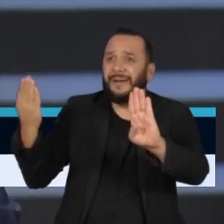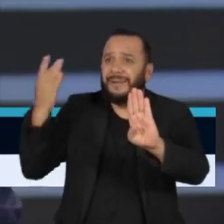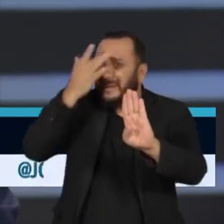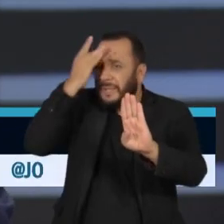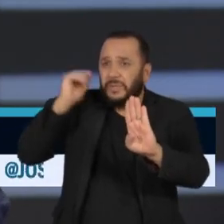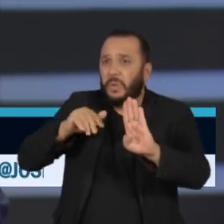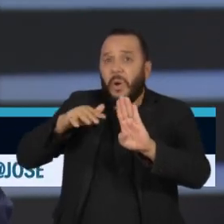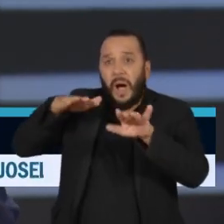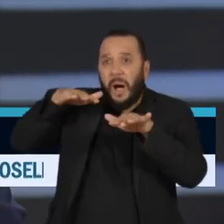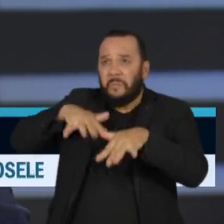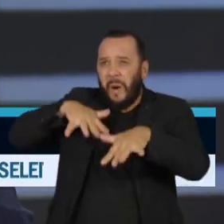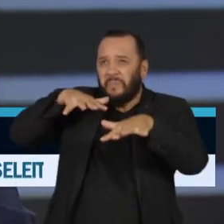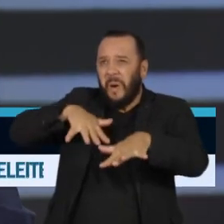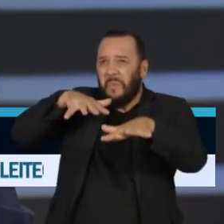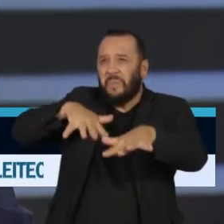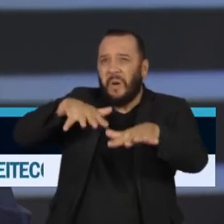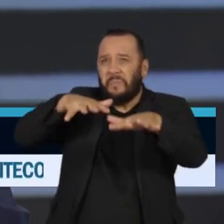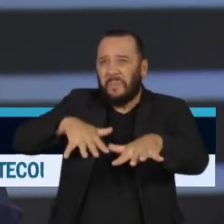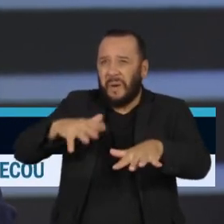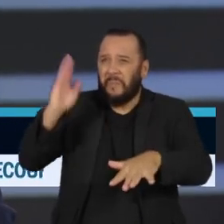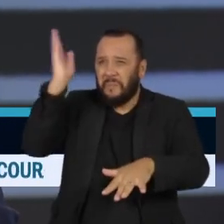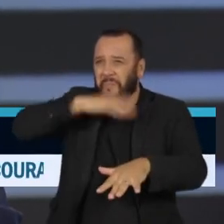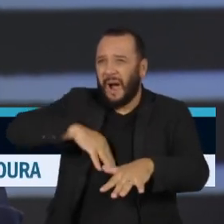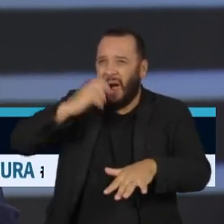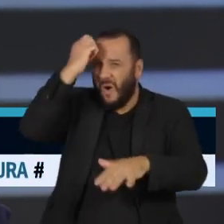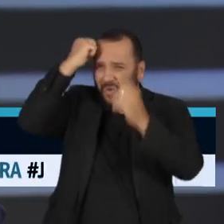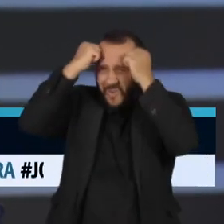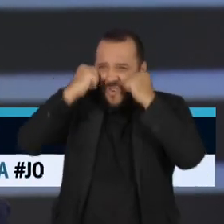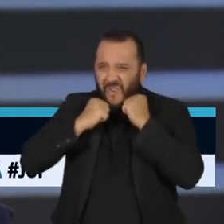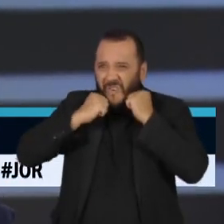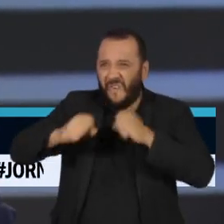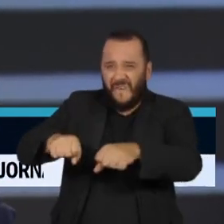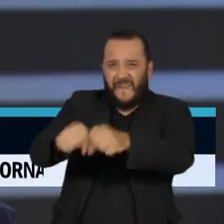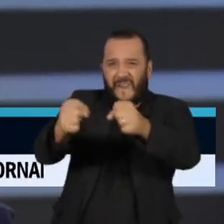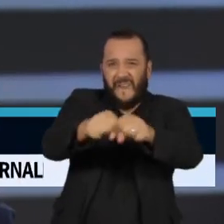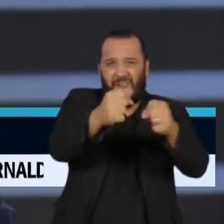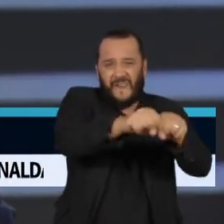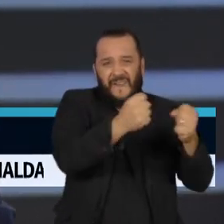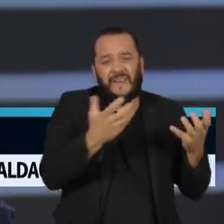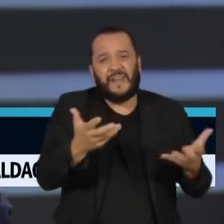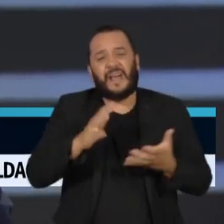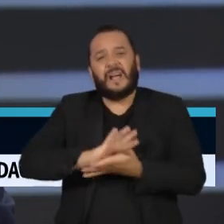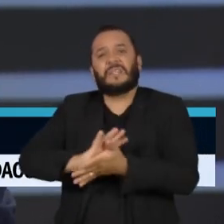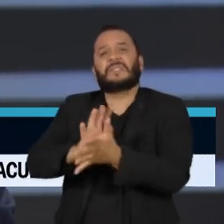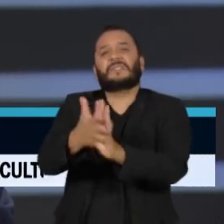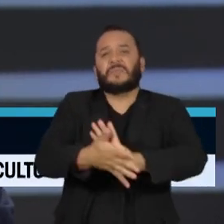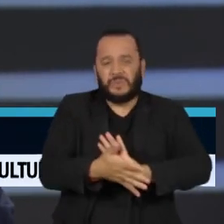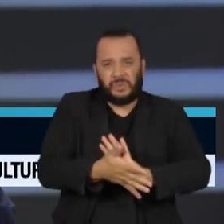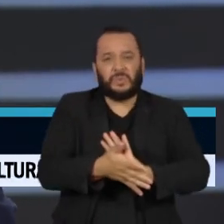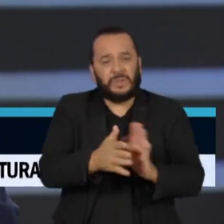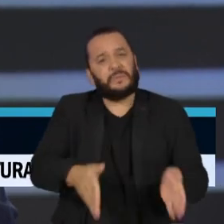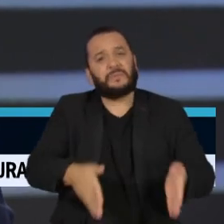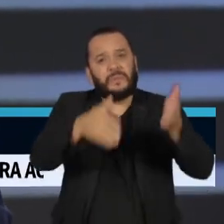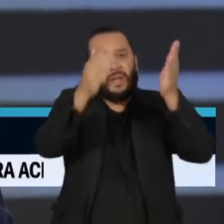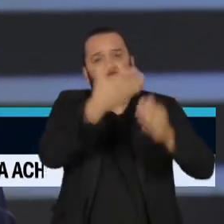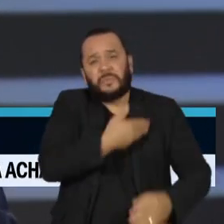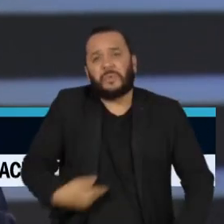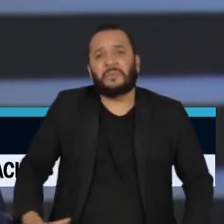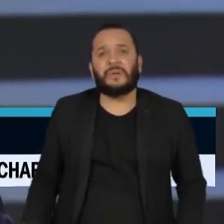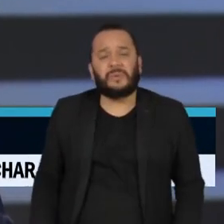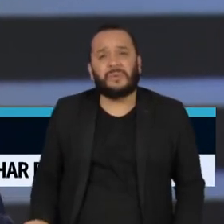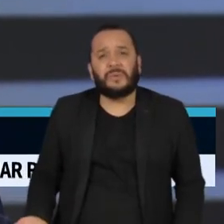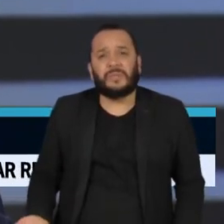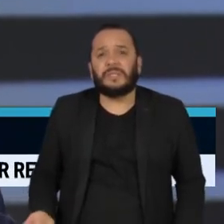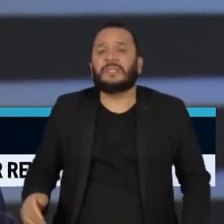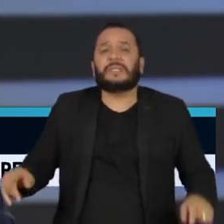manifestantes entre aspas os terroristas entraram para destruir o patrimônio público que mais do que isso hein é a questão